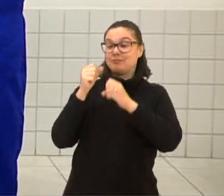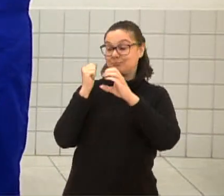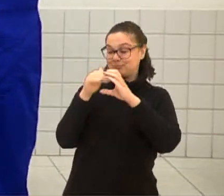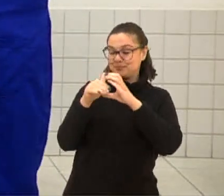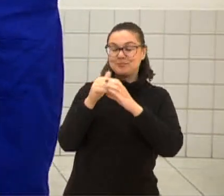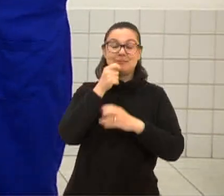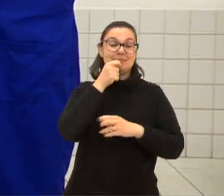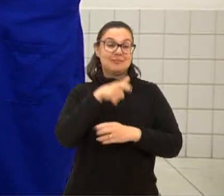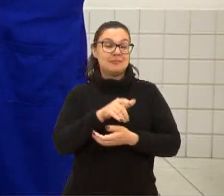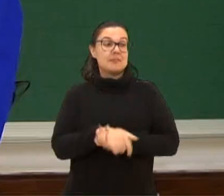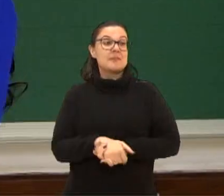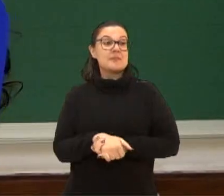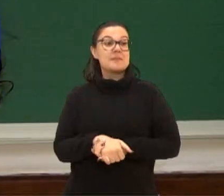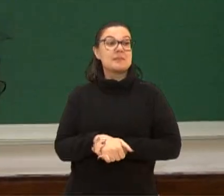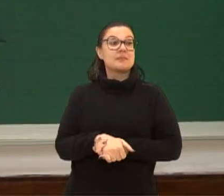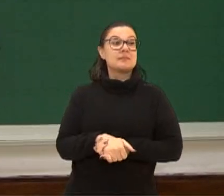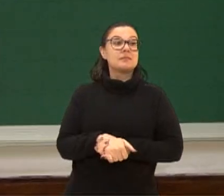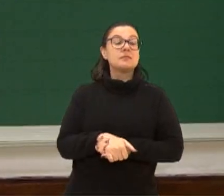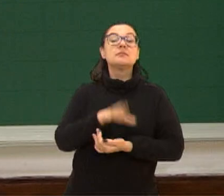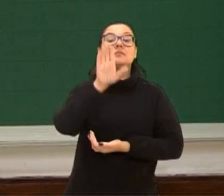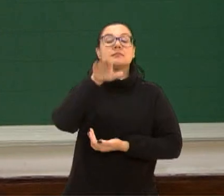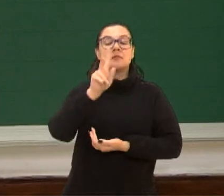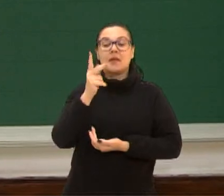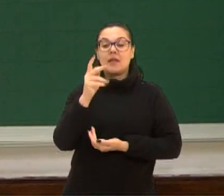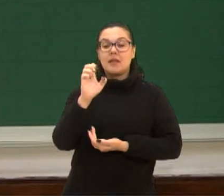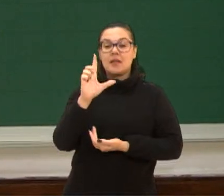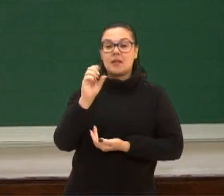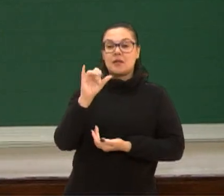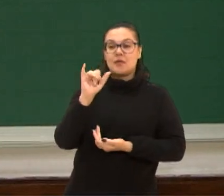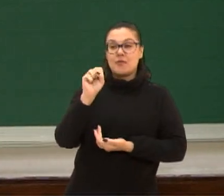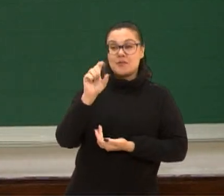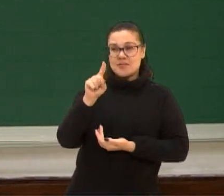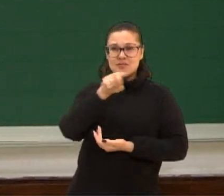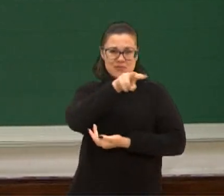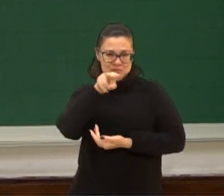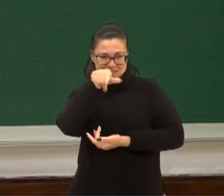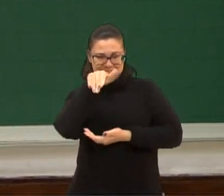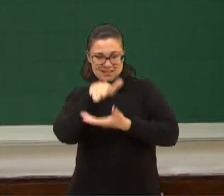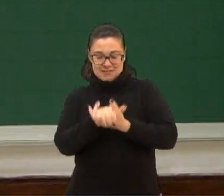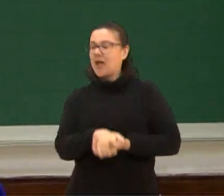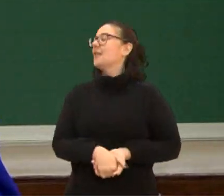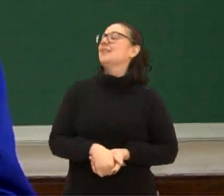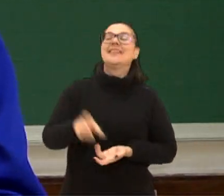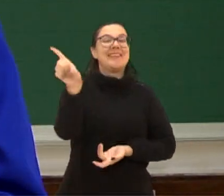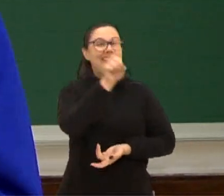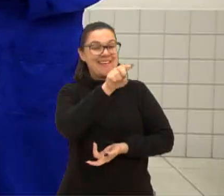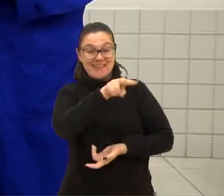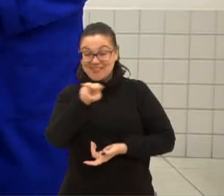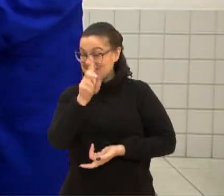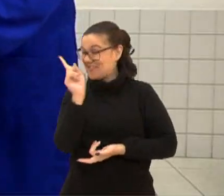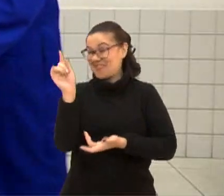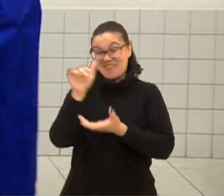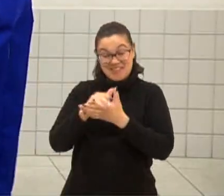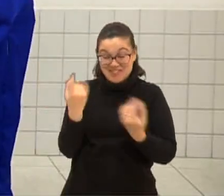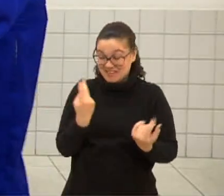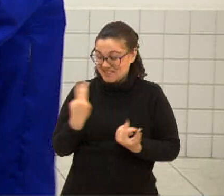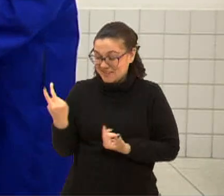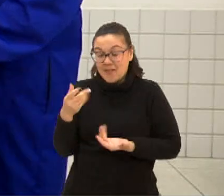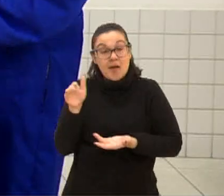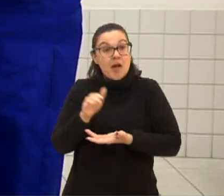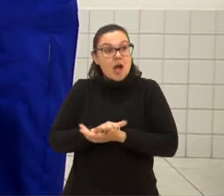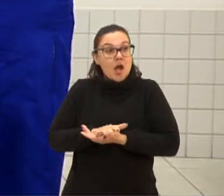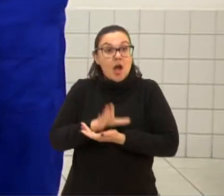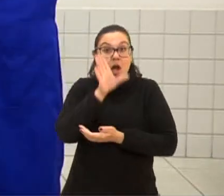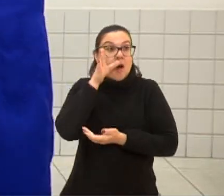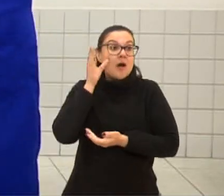aqui, né, da Heloíse. Eles são casados? Não, nós não somos casados. Bruno,